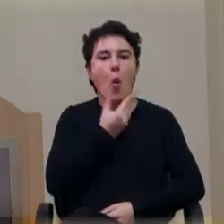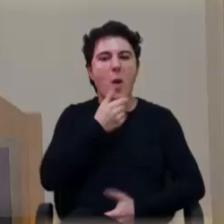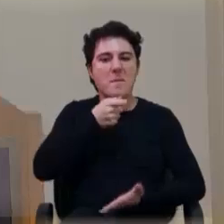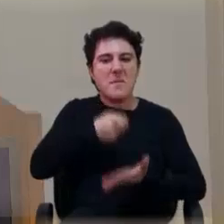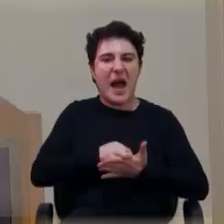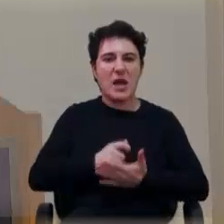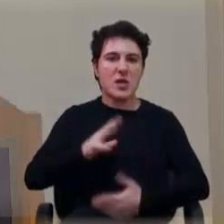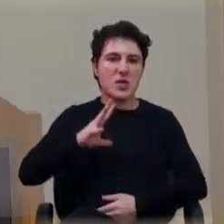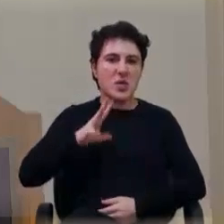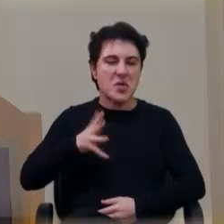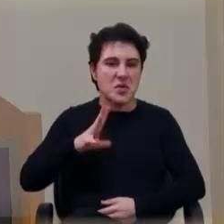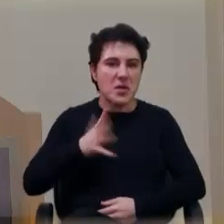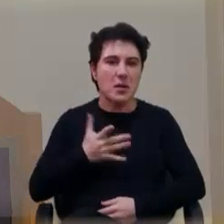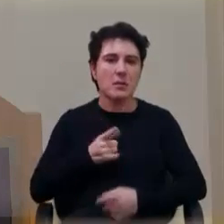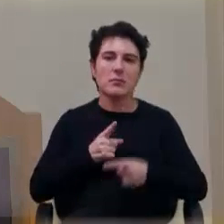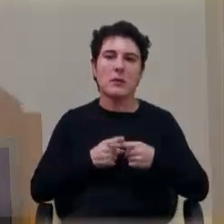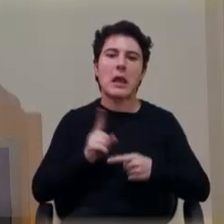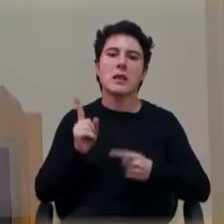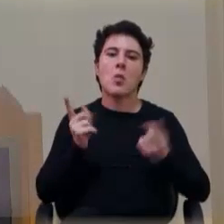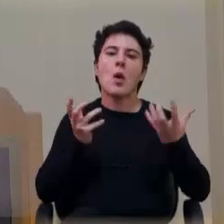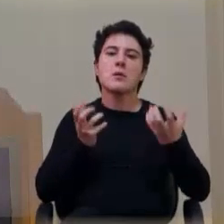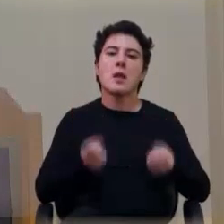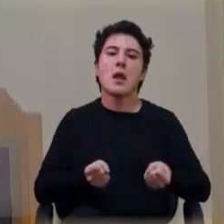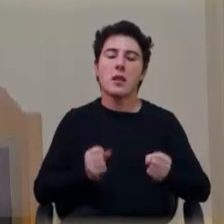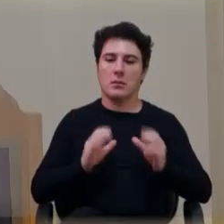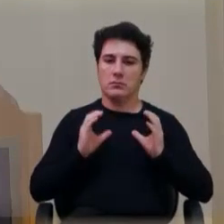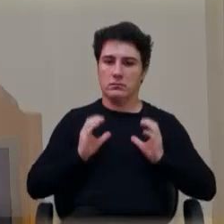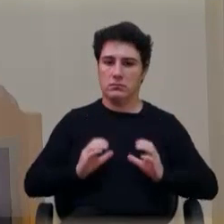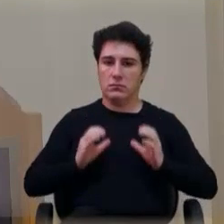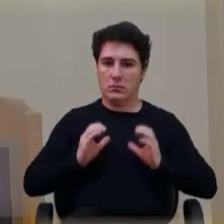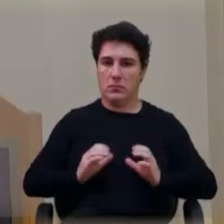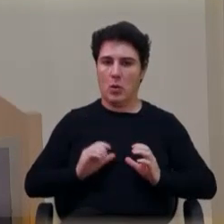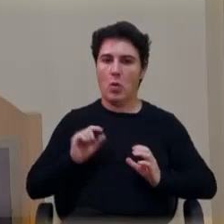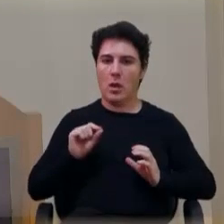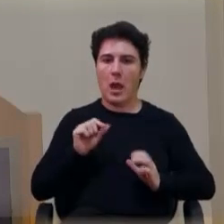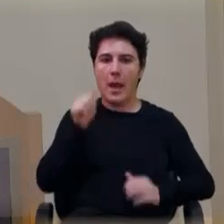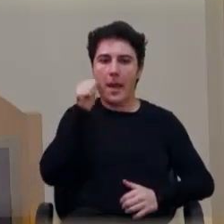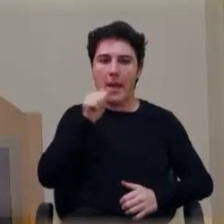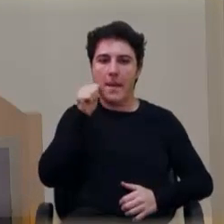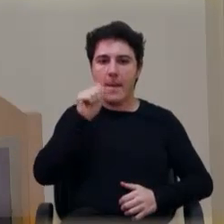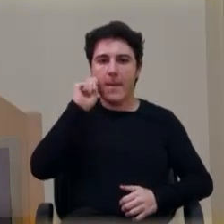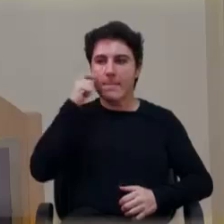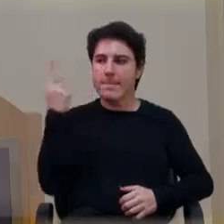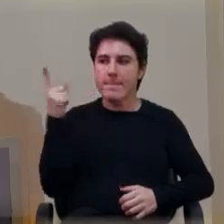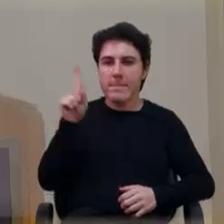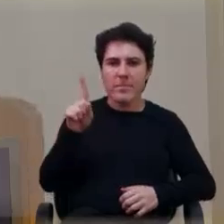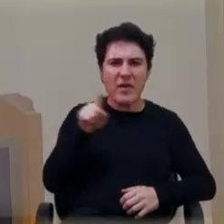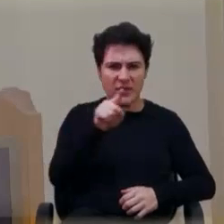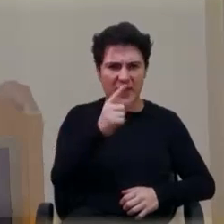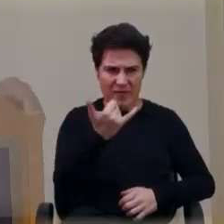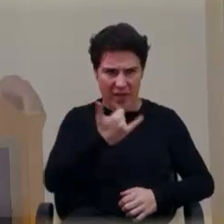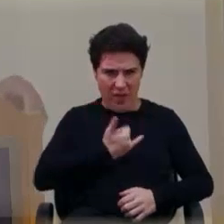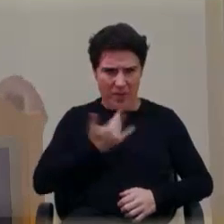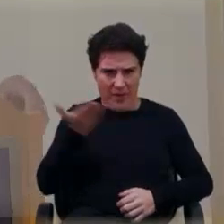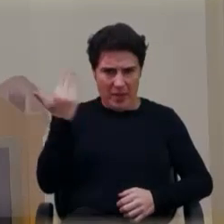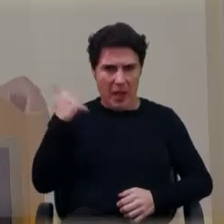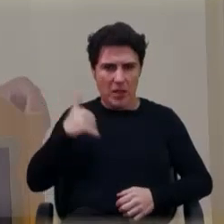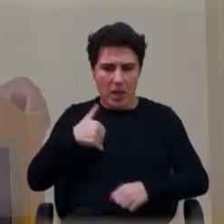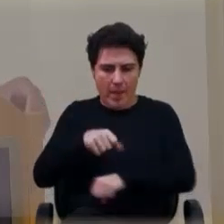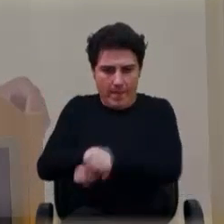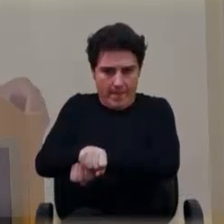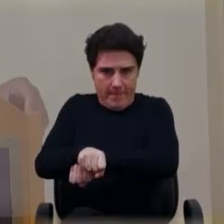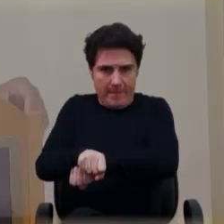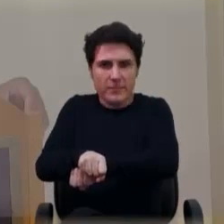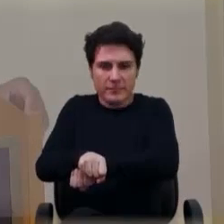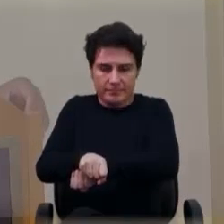Corajosos porque não aceita uma postura vindo de uma petulante era assim que vocês vão chamavam quando a gente era